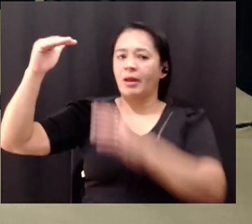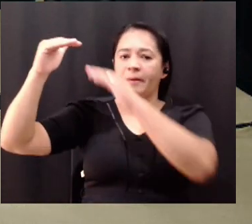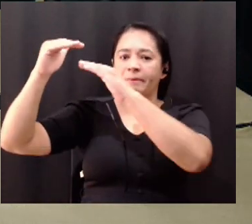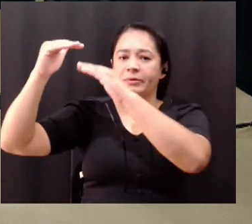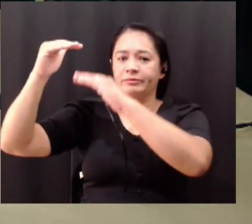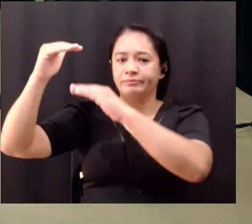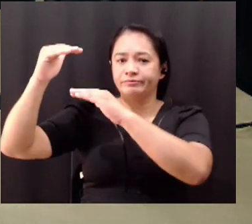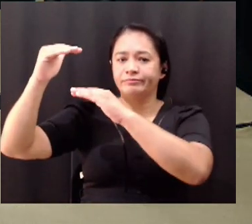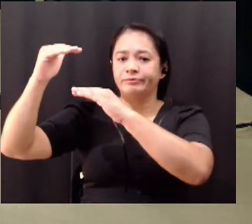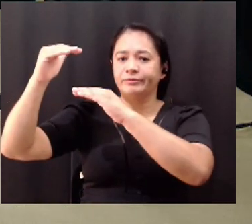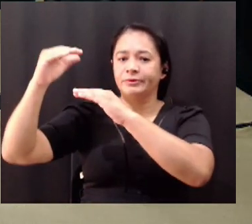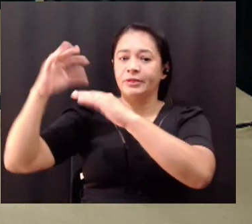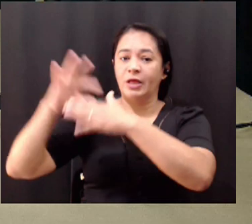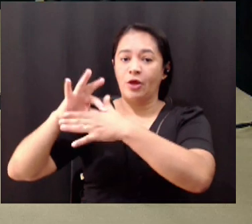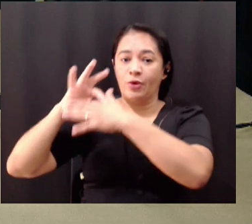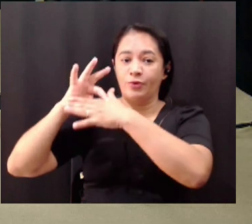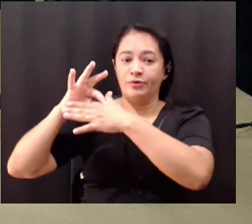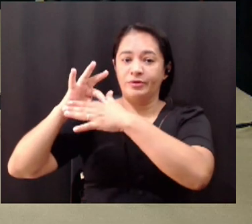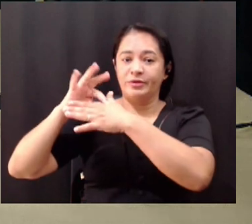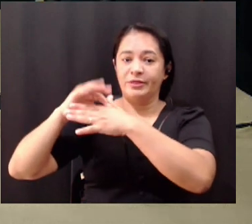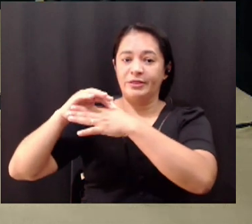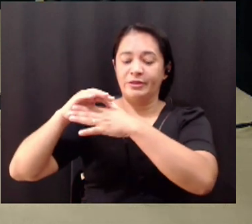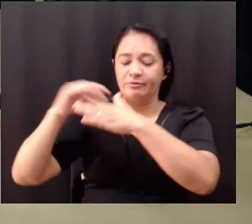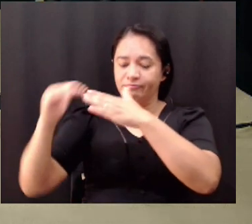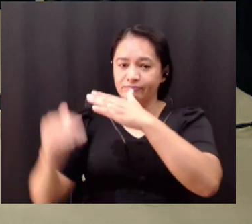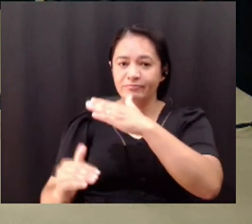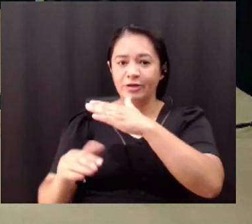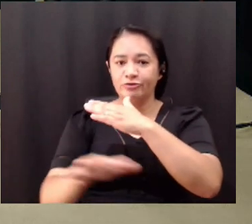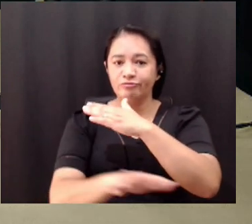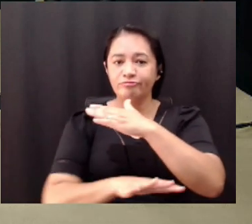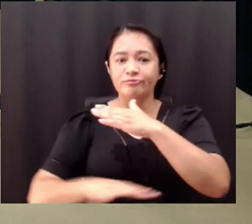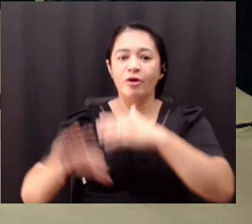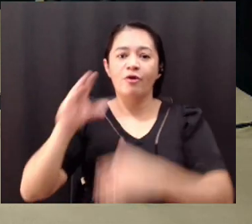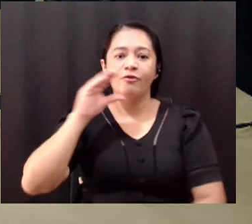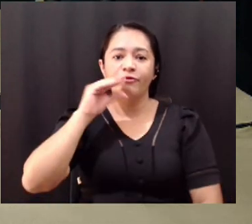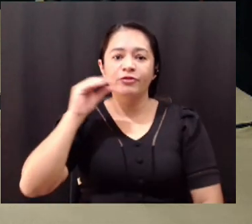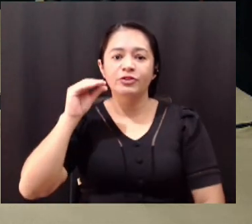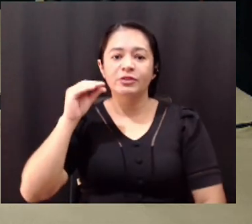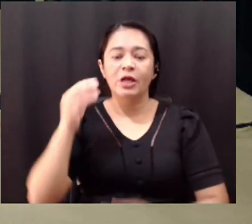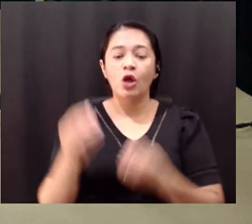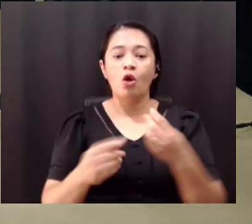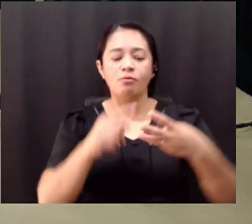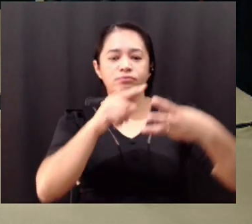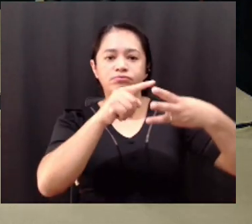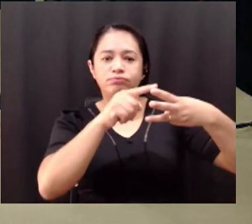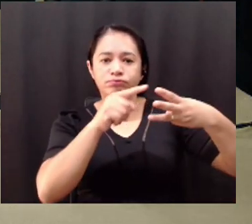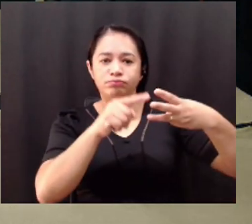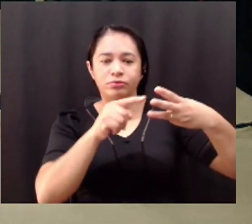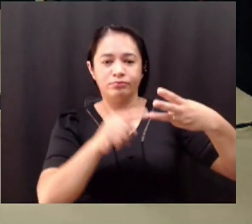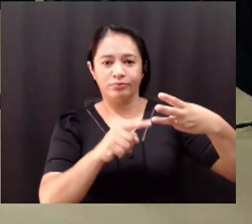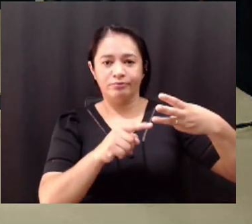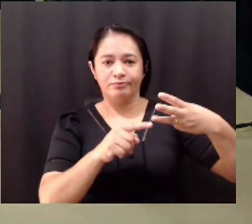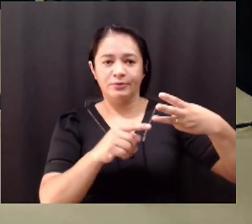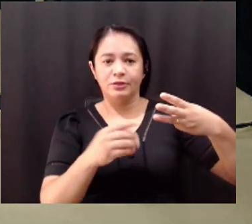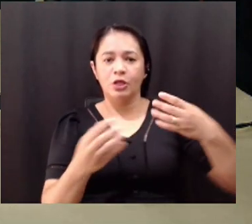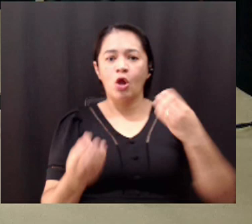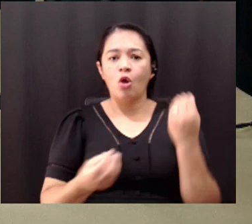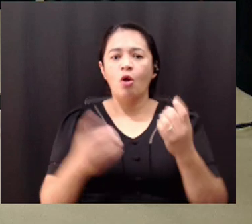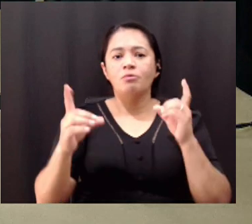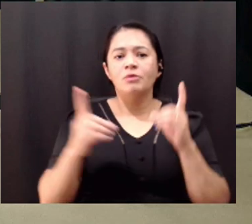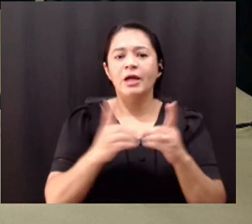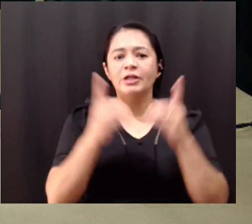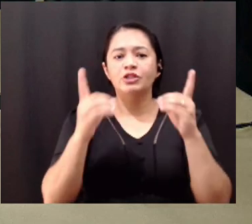tem os liderados, né? Como qual que é a dinâmica de ajuste para